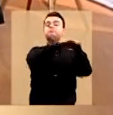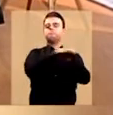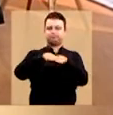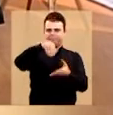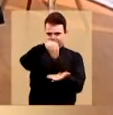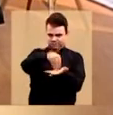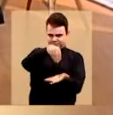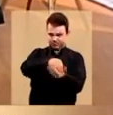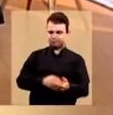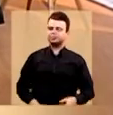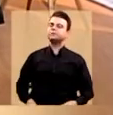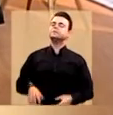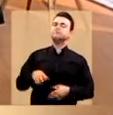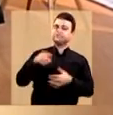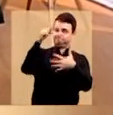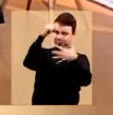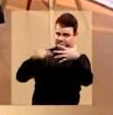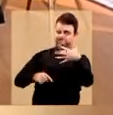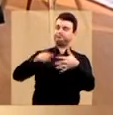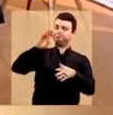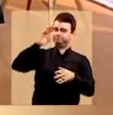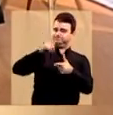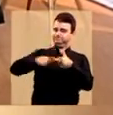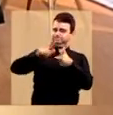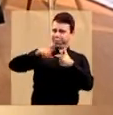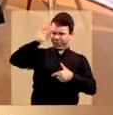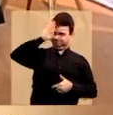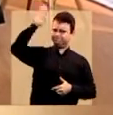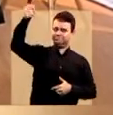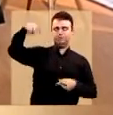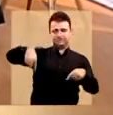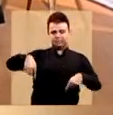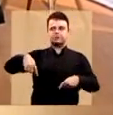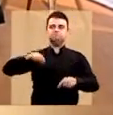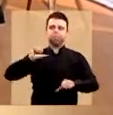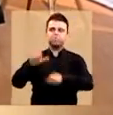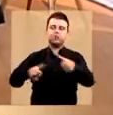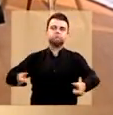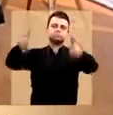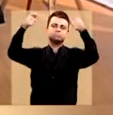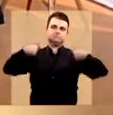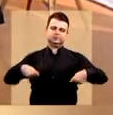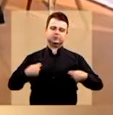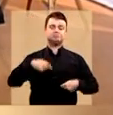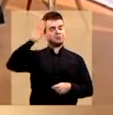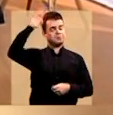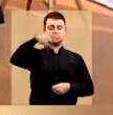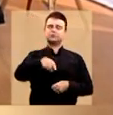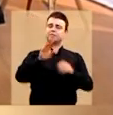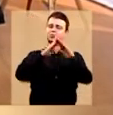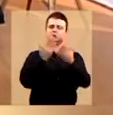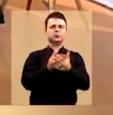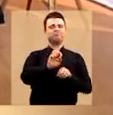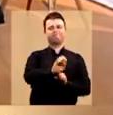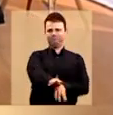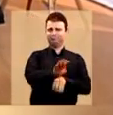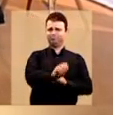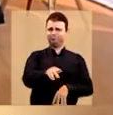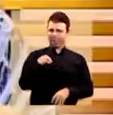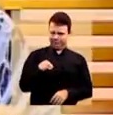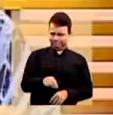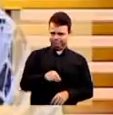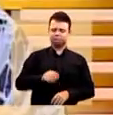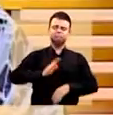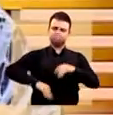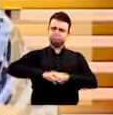Isso. Então, essas são as questões prioritárias ali. Prioritárias. Pontos complicados que a gente precisa melhorar. Isso, a educação principalmente, né? Porque